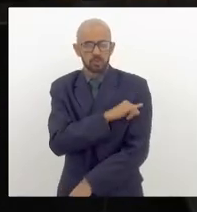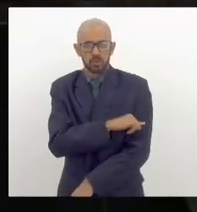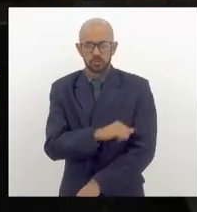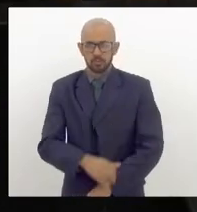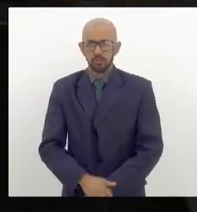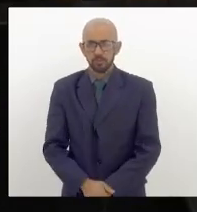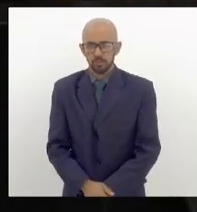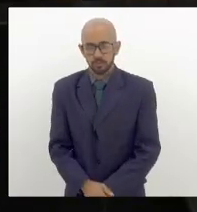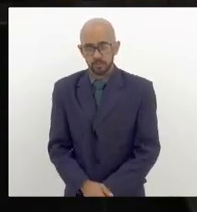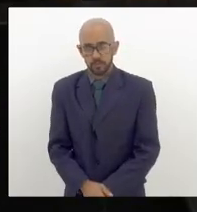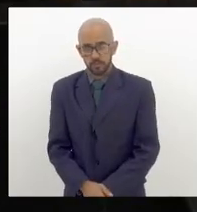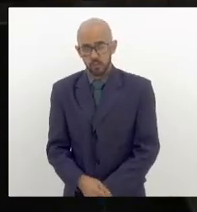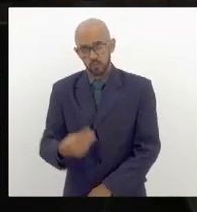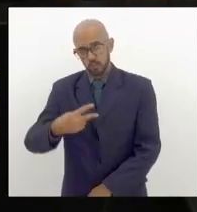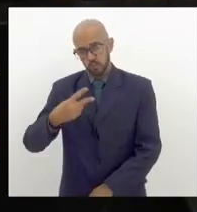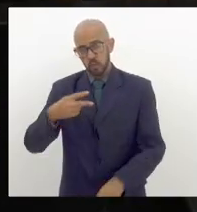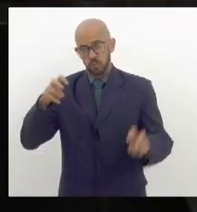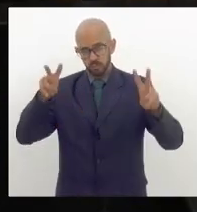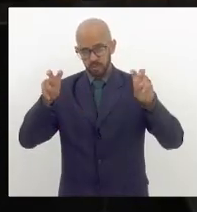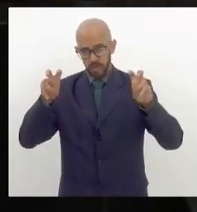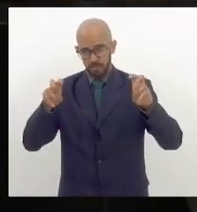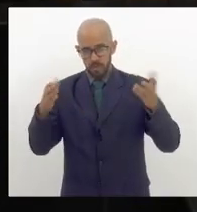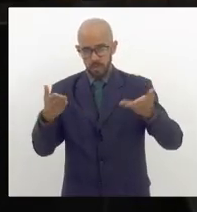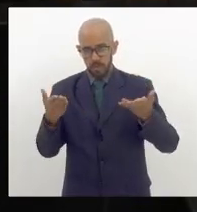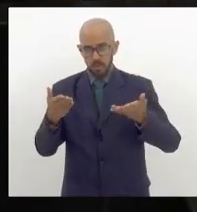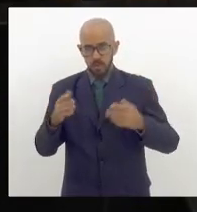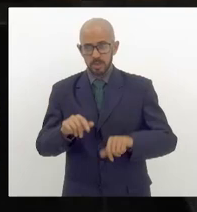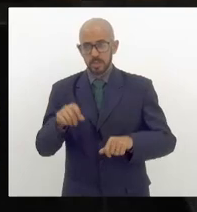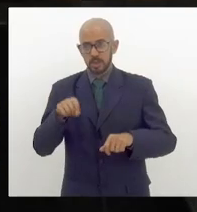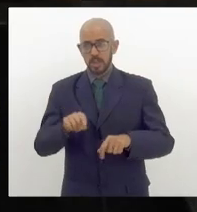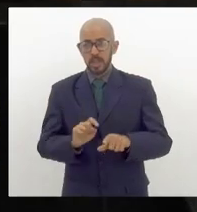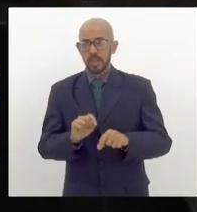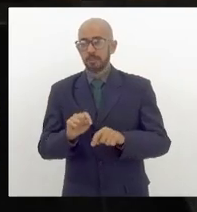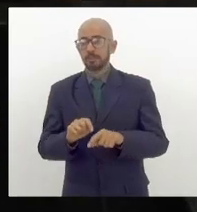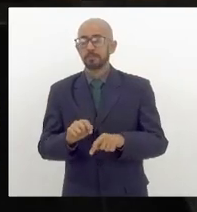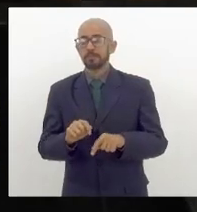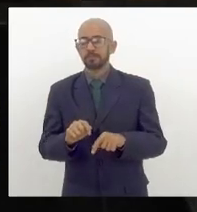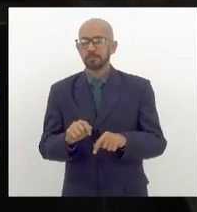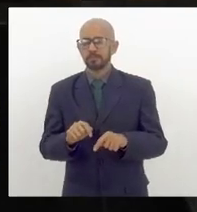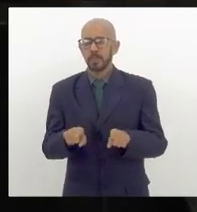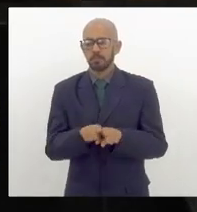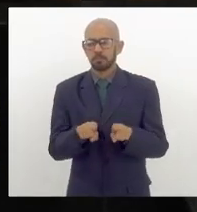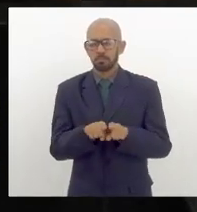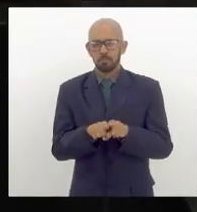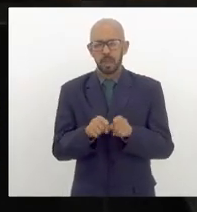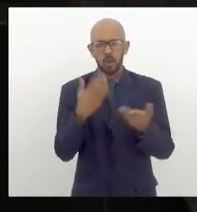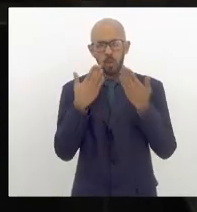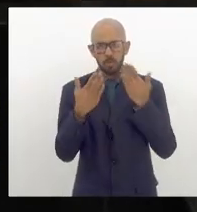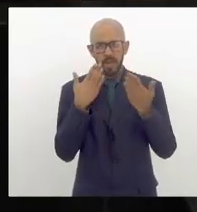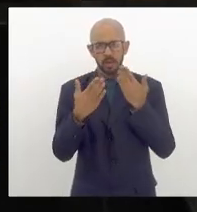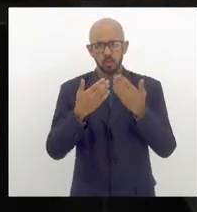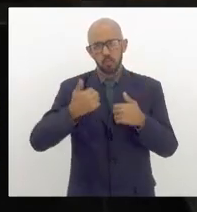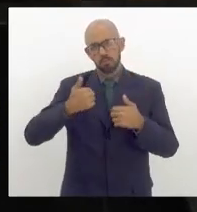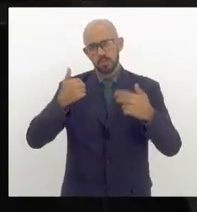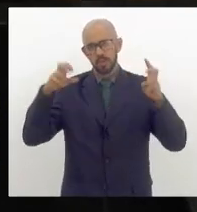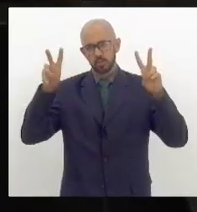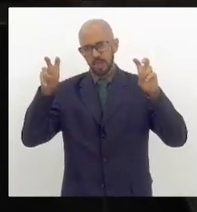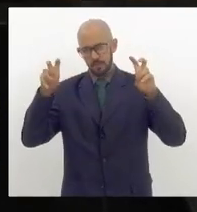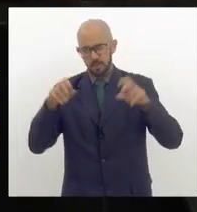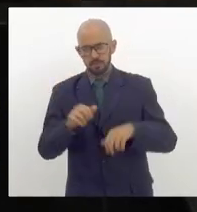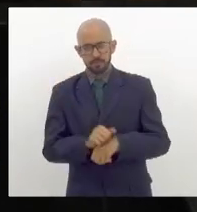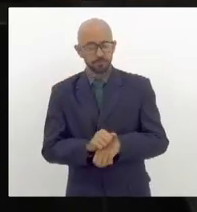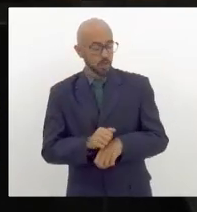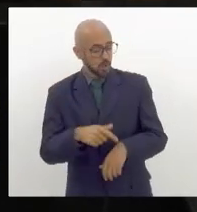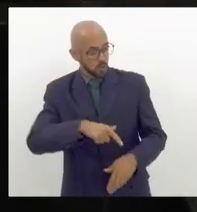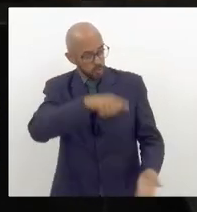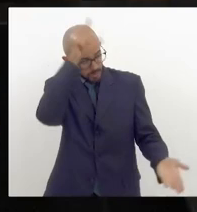segundo grande tema que quero abordar aqui e decorre desse primeiro fazendo um contraste Deputado Luiz Paulo vossa excelência' ver aqui a Tribuna